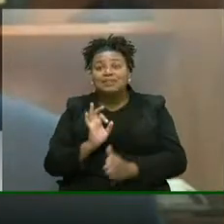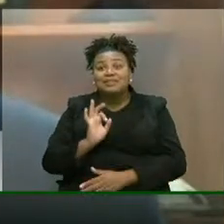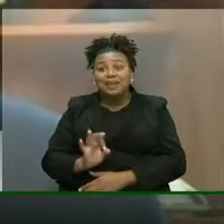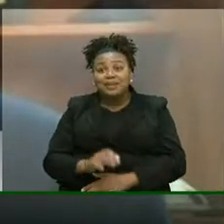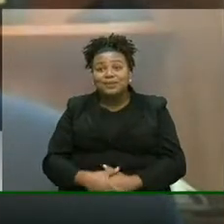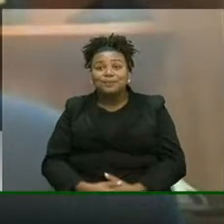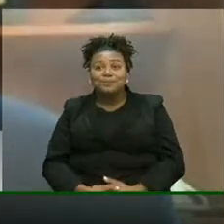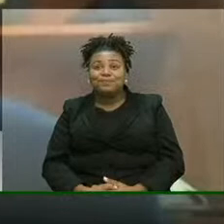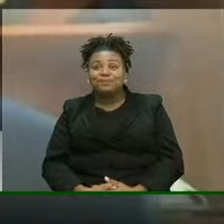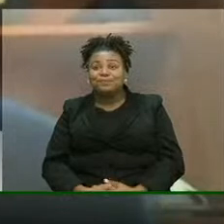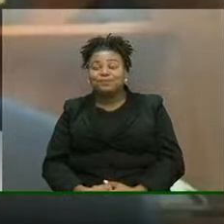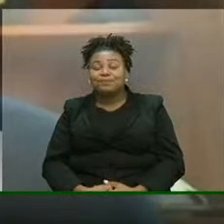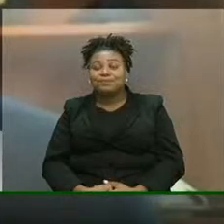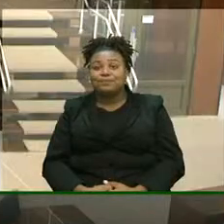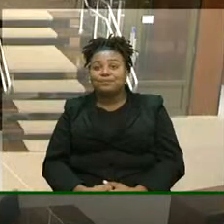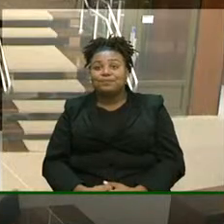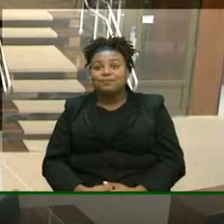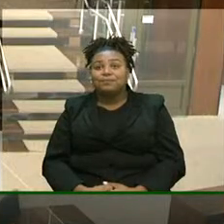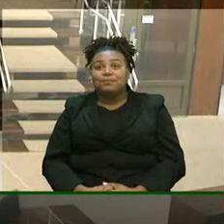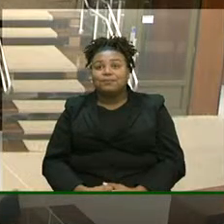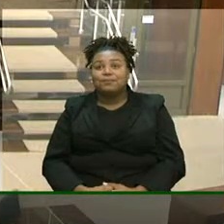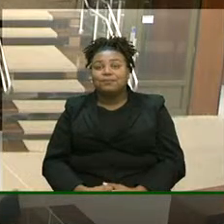obrigado.